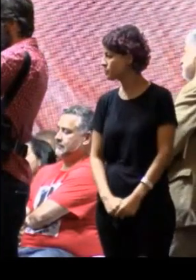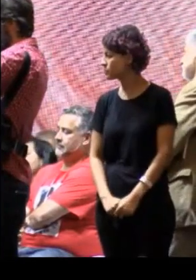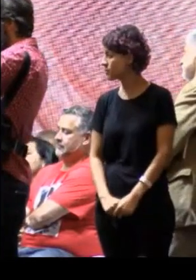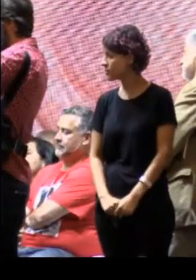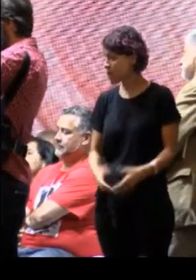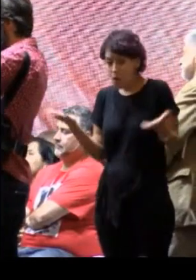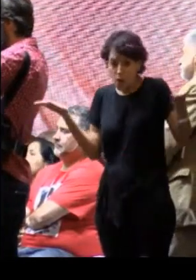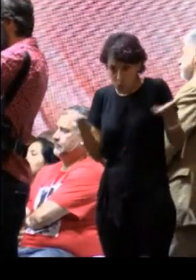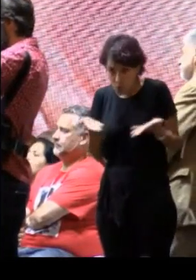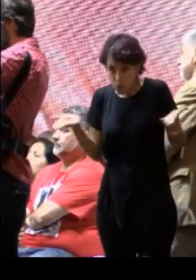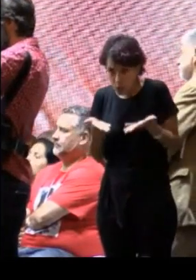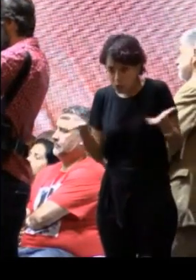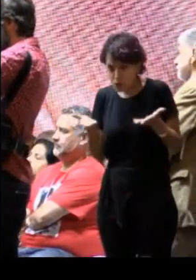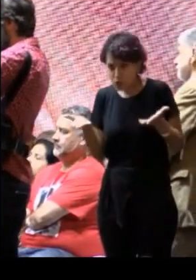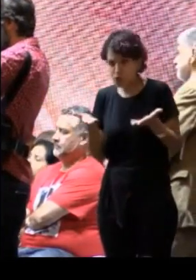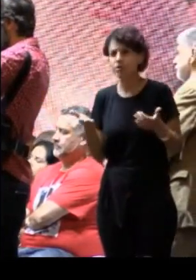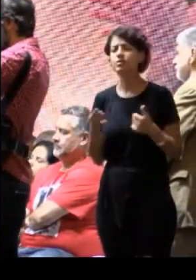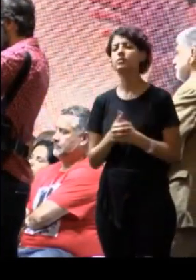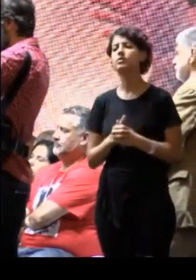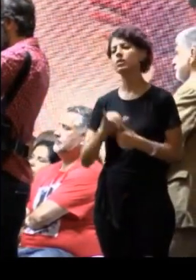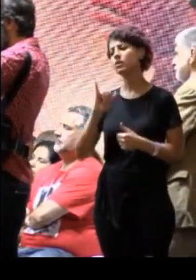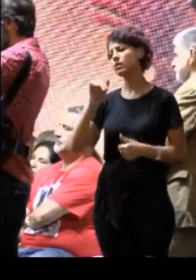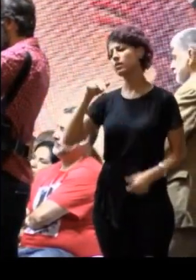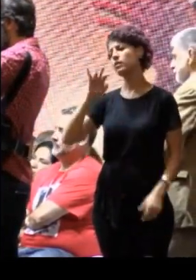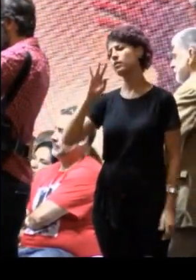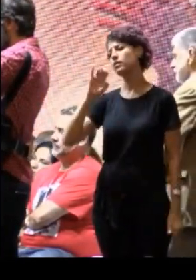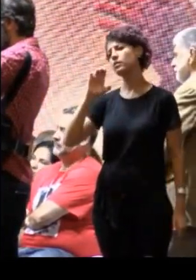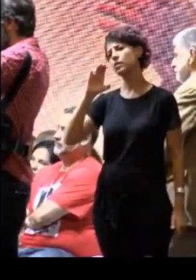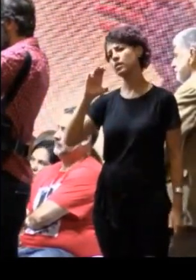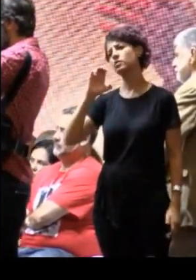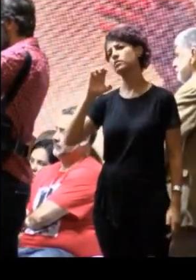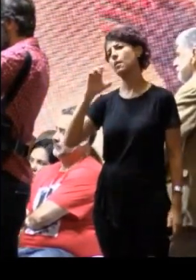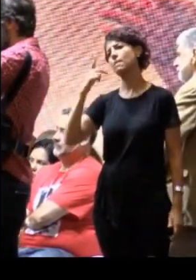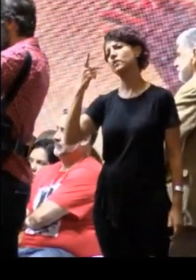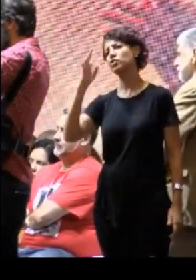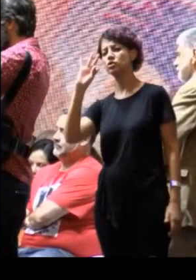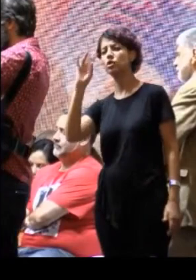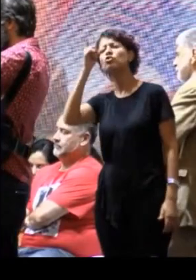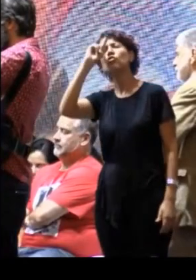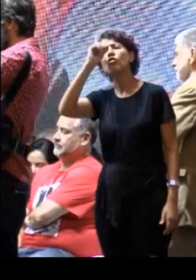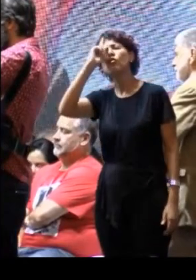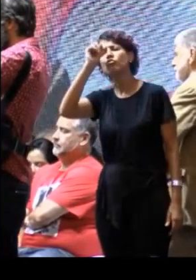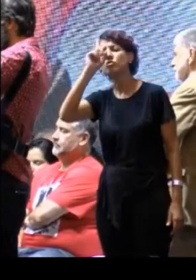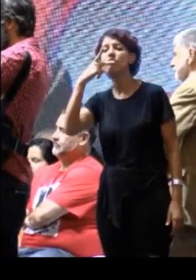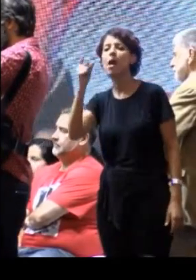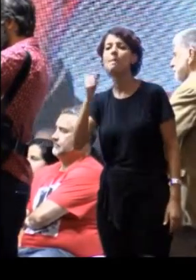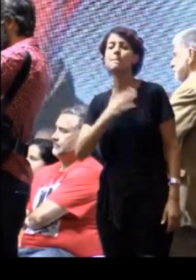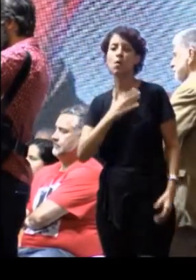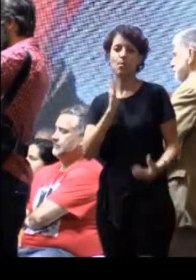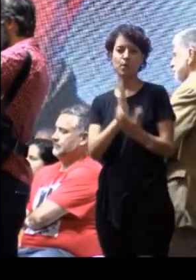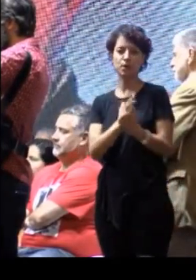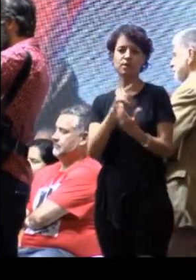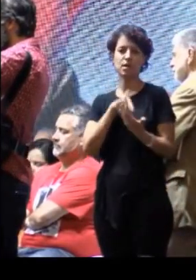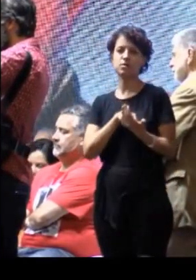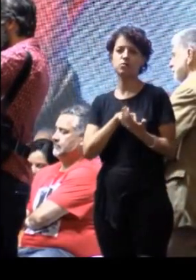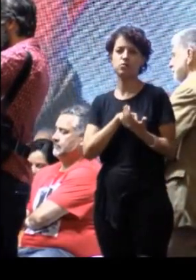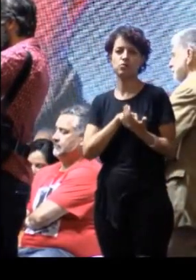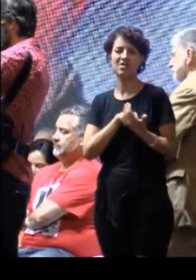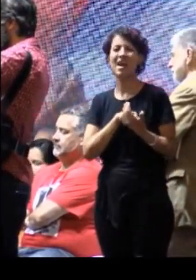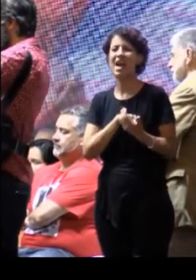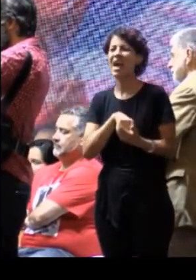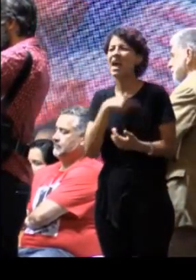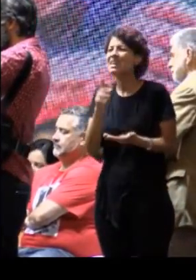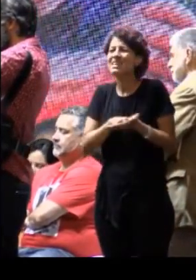Hoje, o que a Intercept divulga todo santo dia está no meu processo. Nada